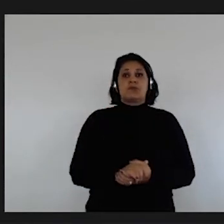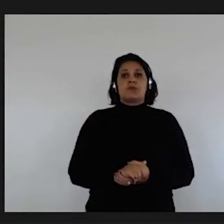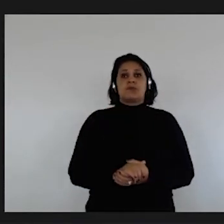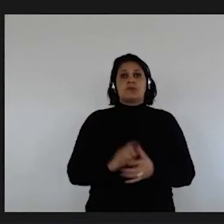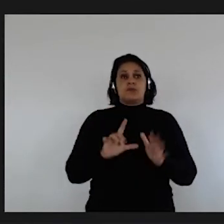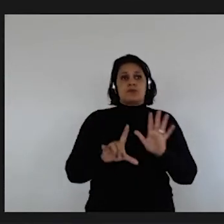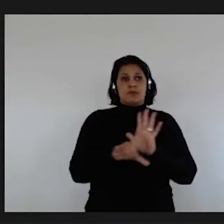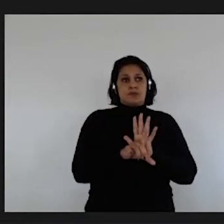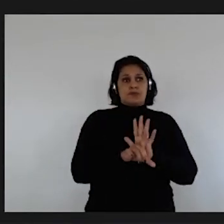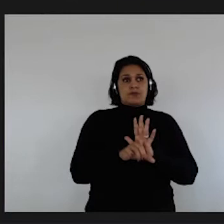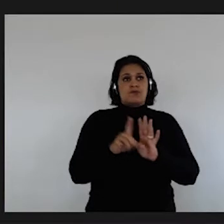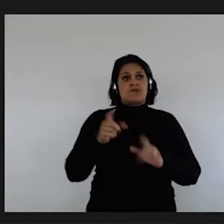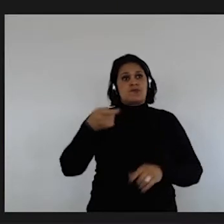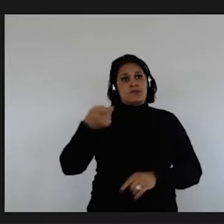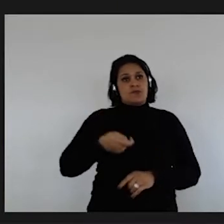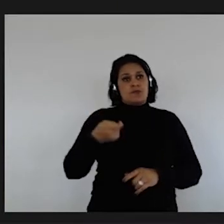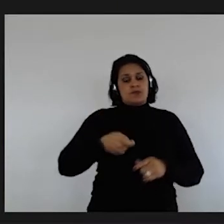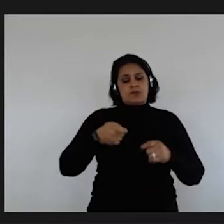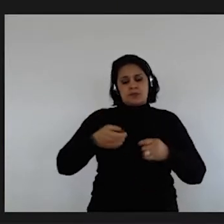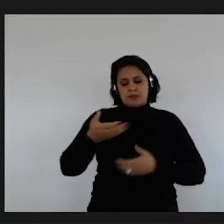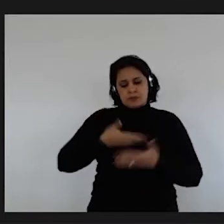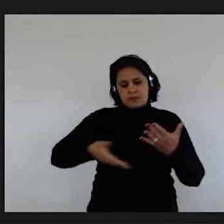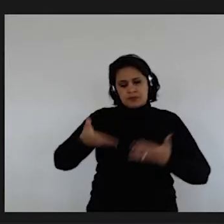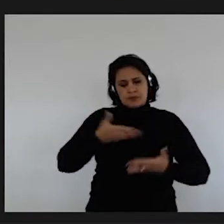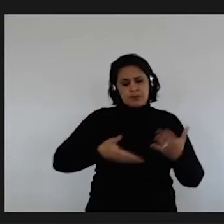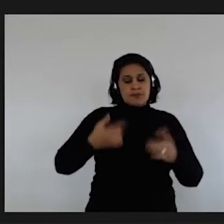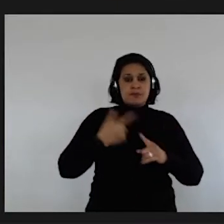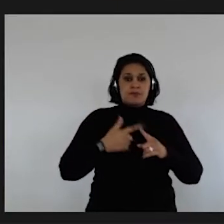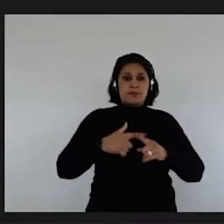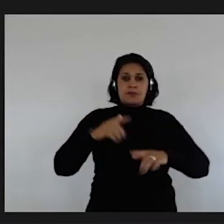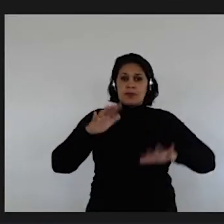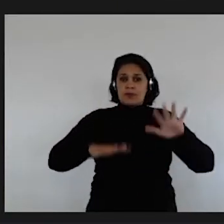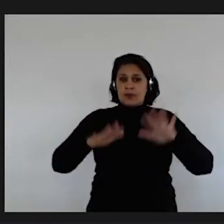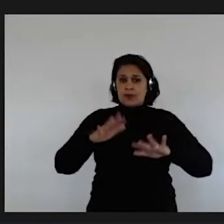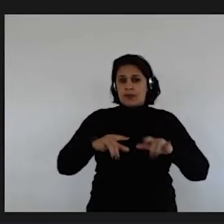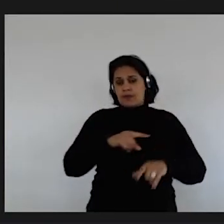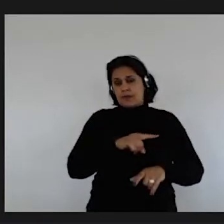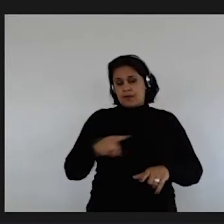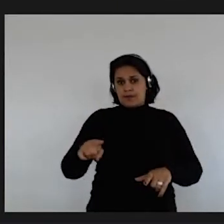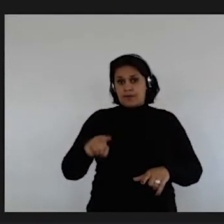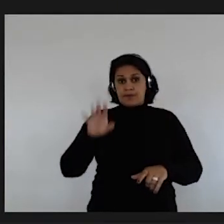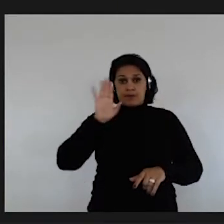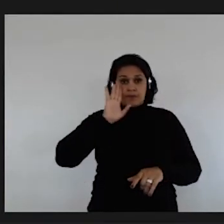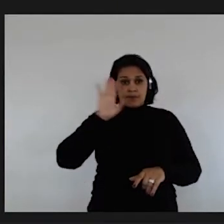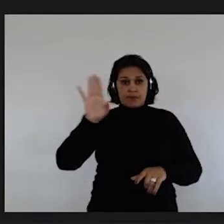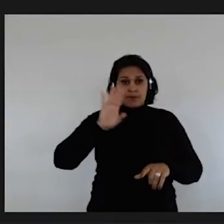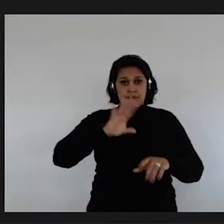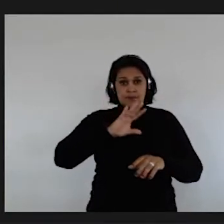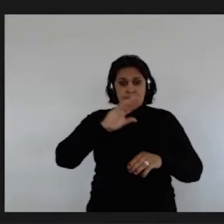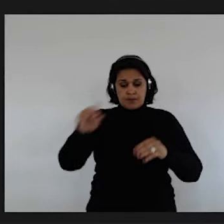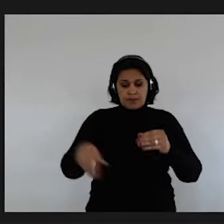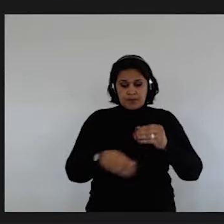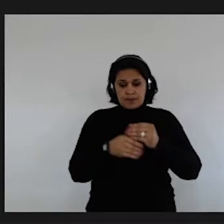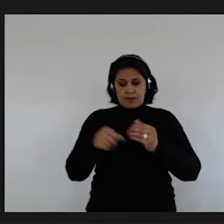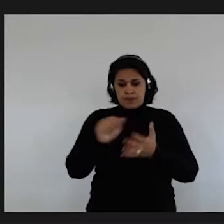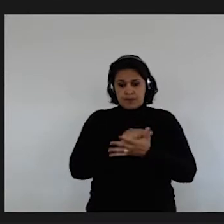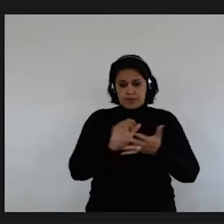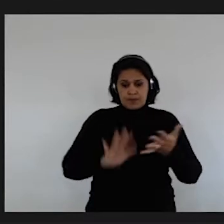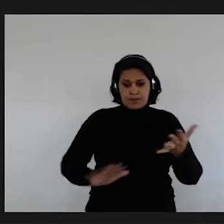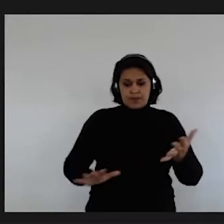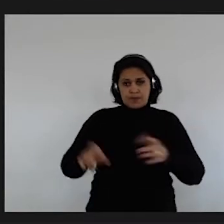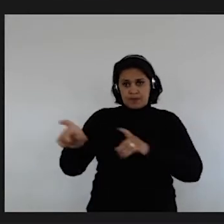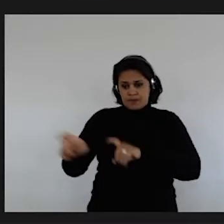esteja plenamente interagindo, pois depende fundamentalmente dele. O princípio da integração das atividades econômicas da